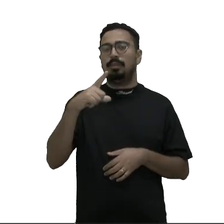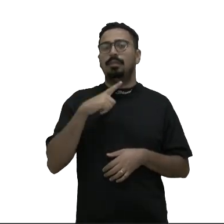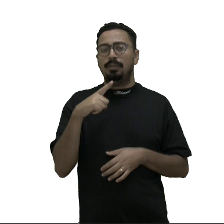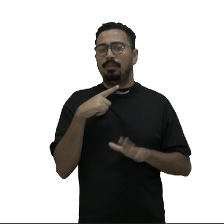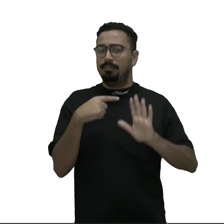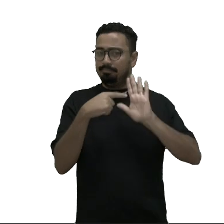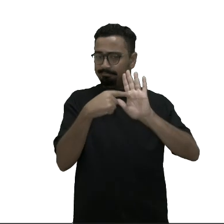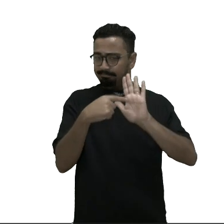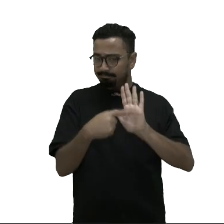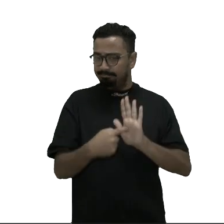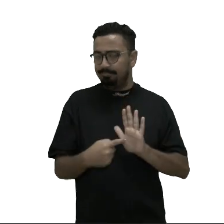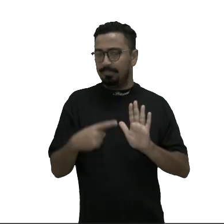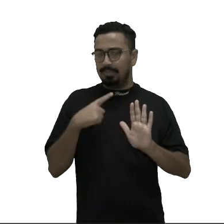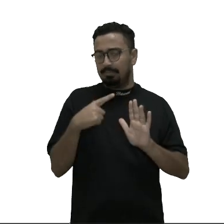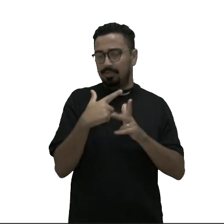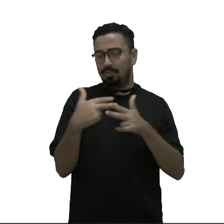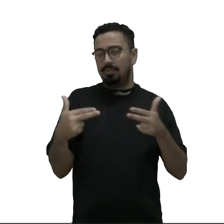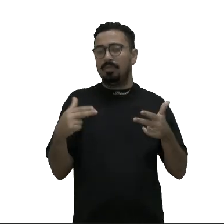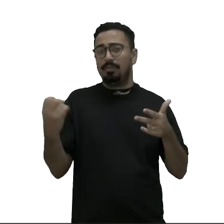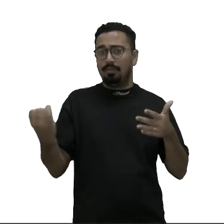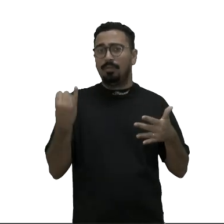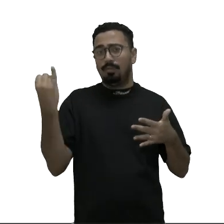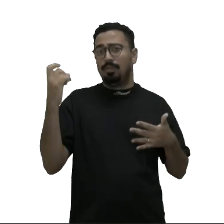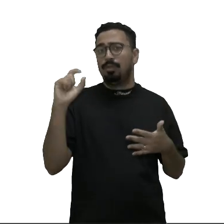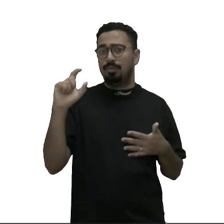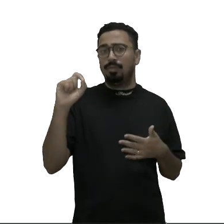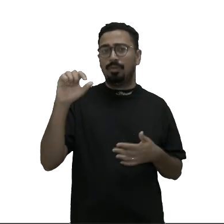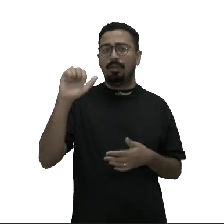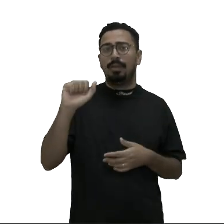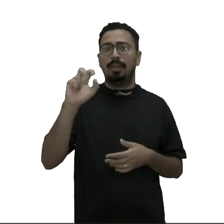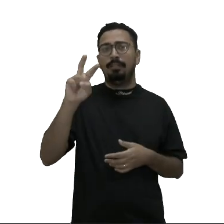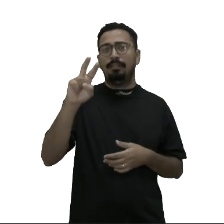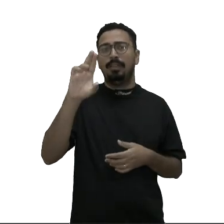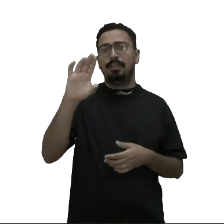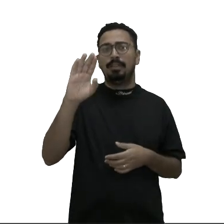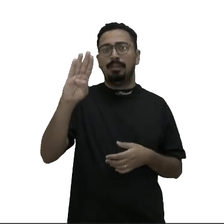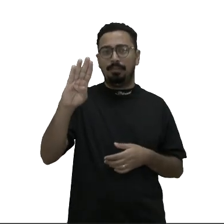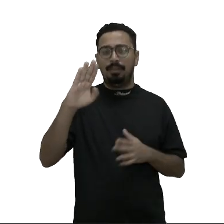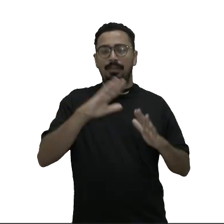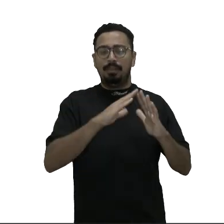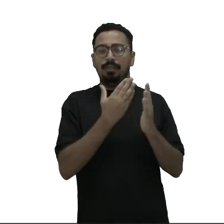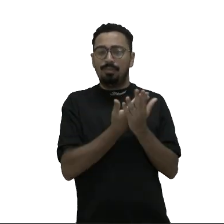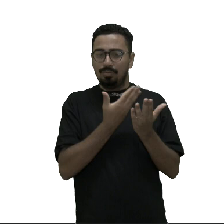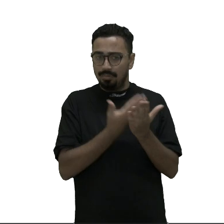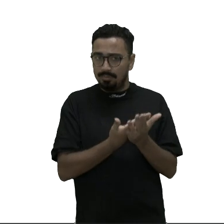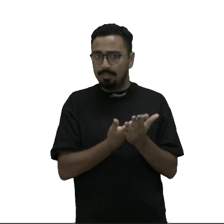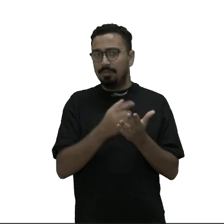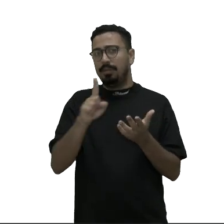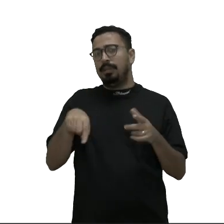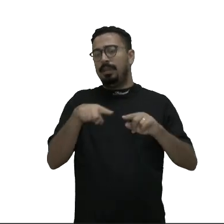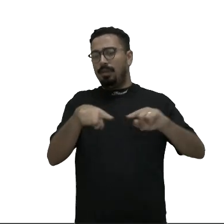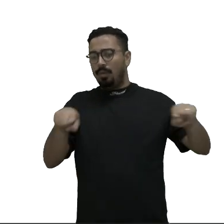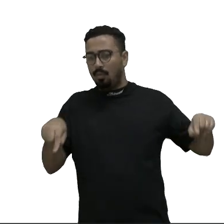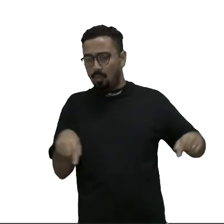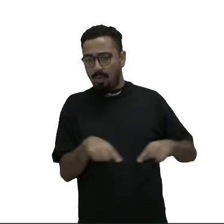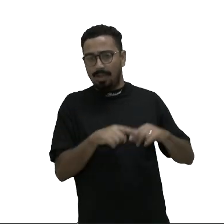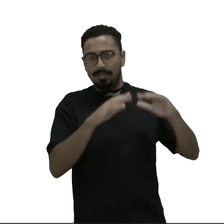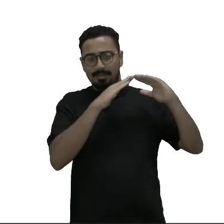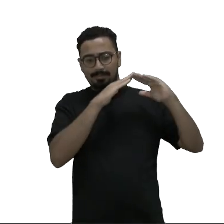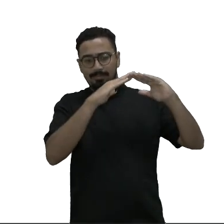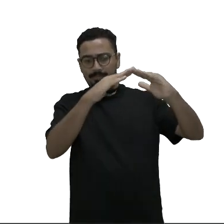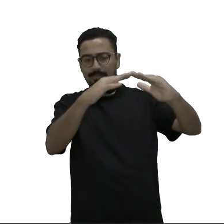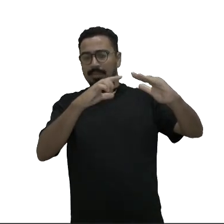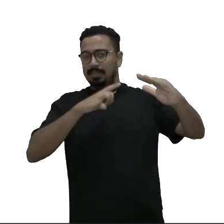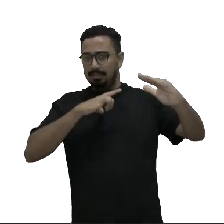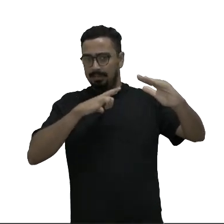um apontamento extremamente importante é a questão dos AVCBs nas escolas, é a questão de quadras cobertas nas